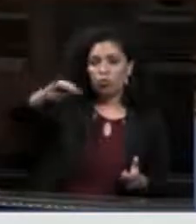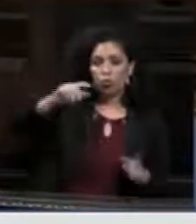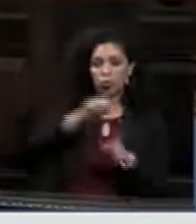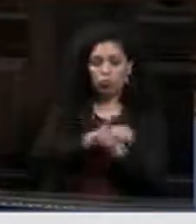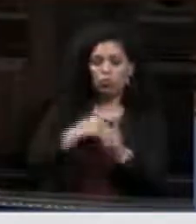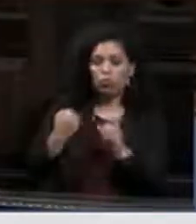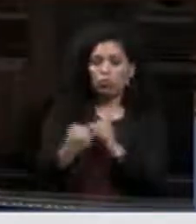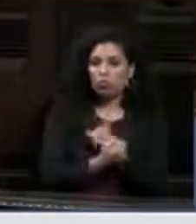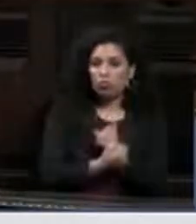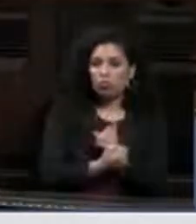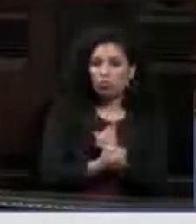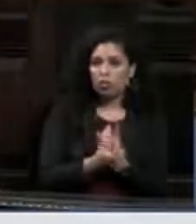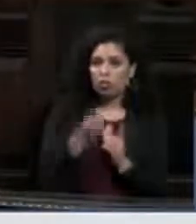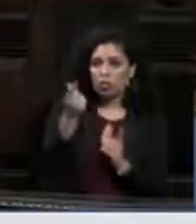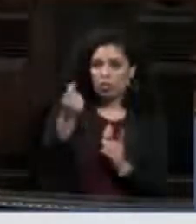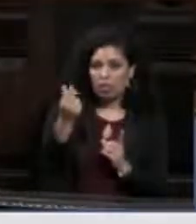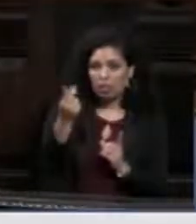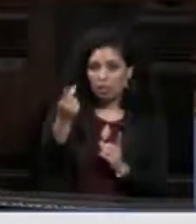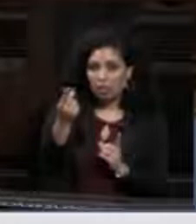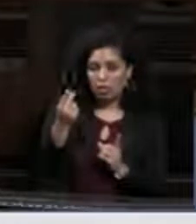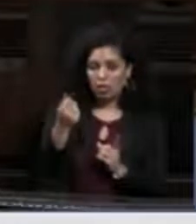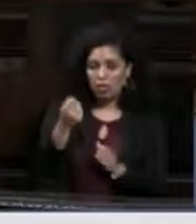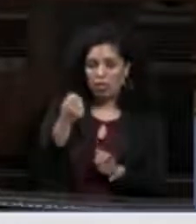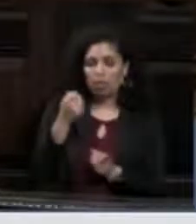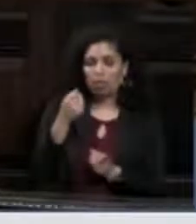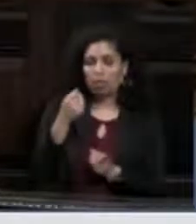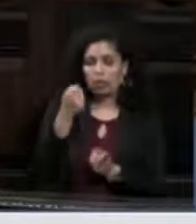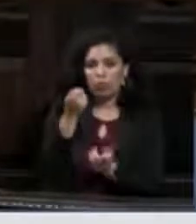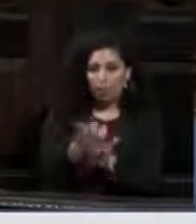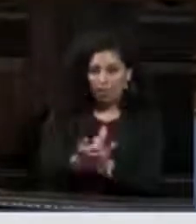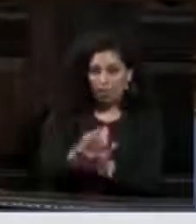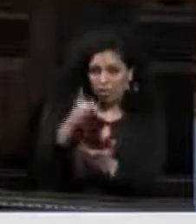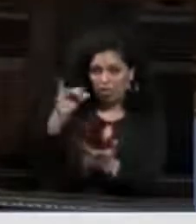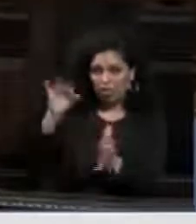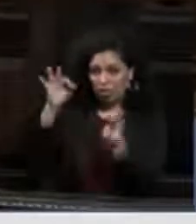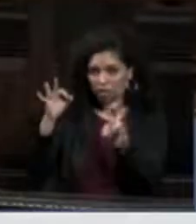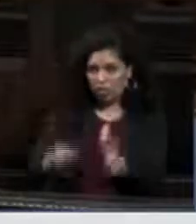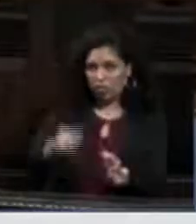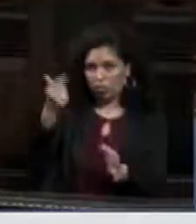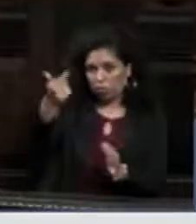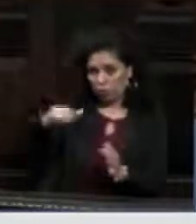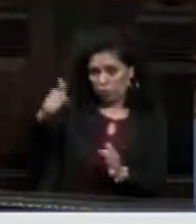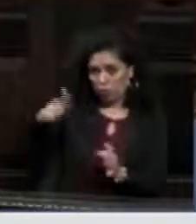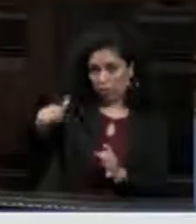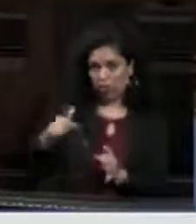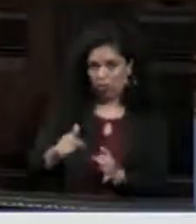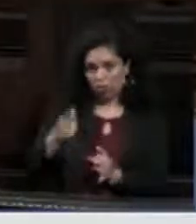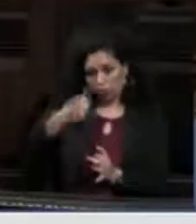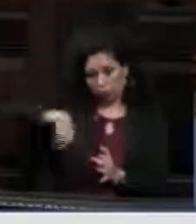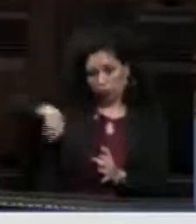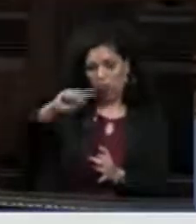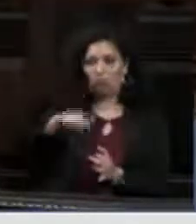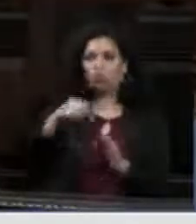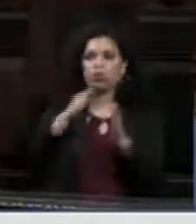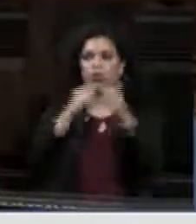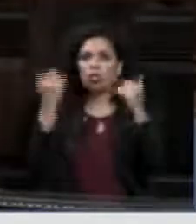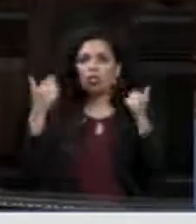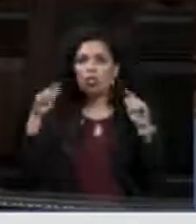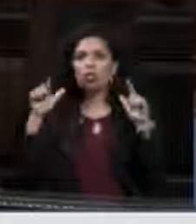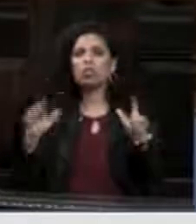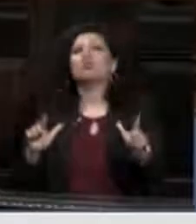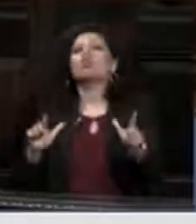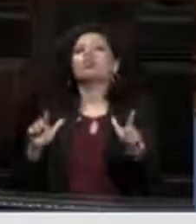categorias com seus planos de cargos, carreiras e salários congelados, nós, enquanto membros do